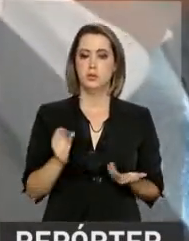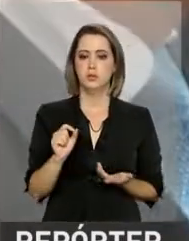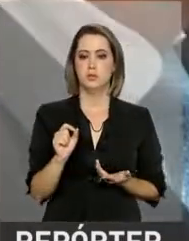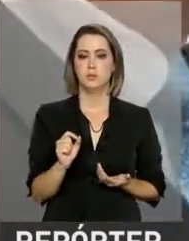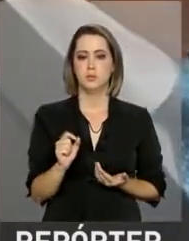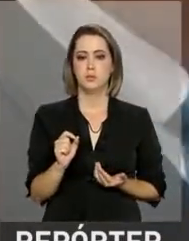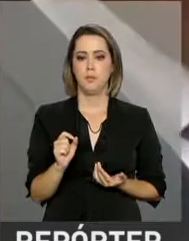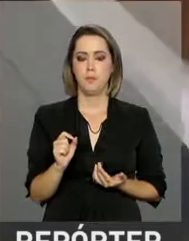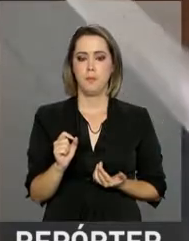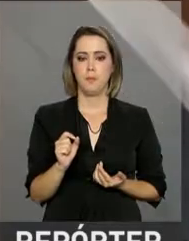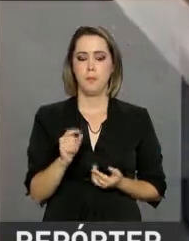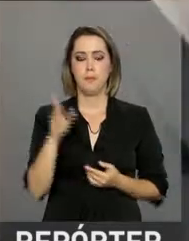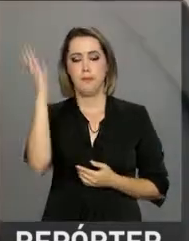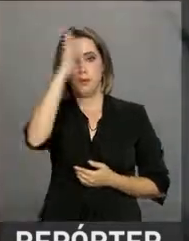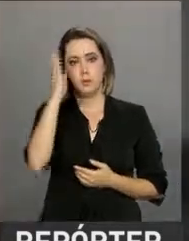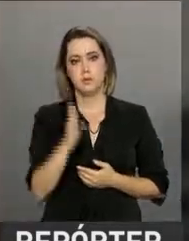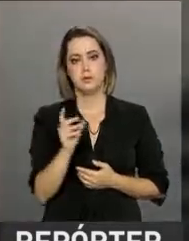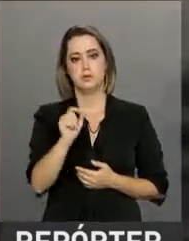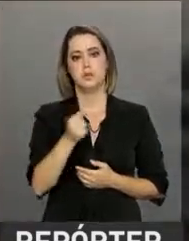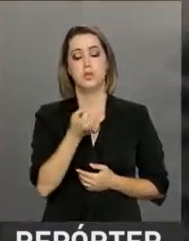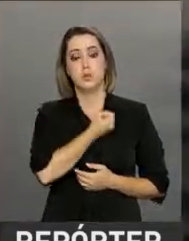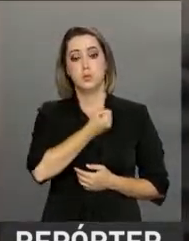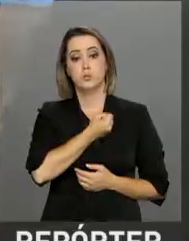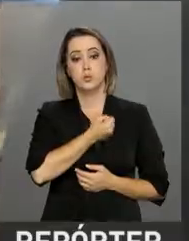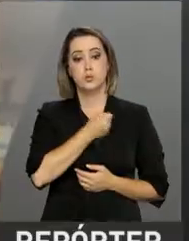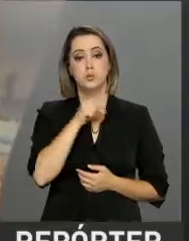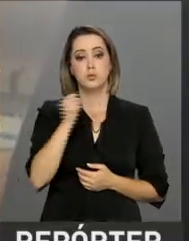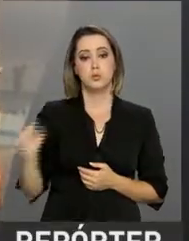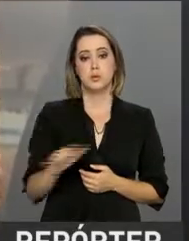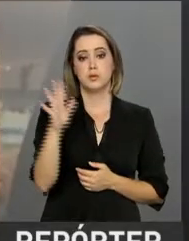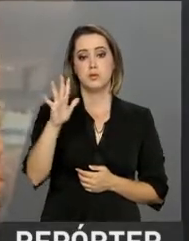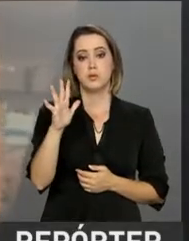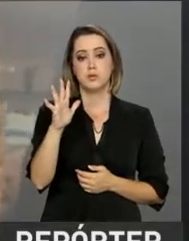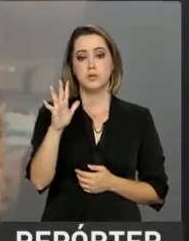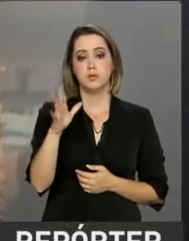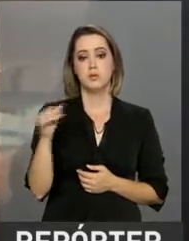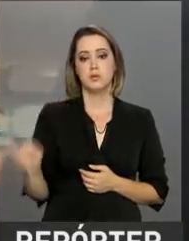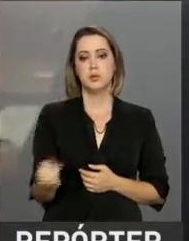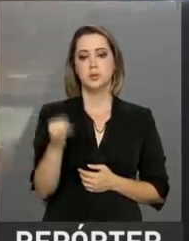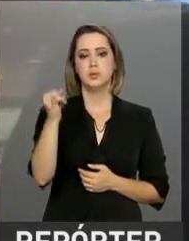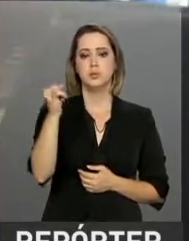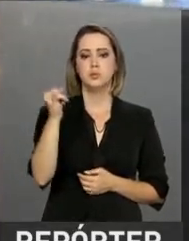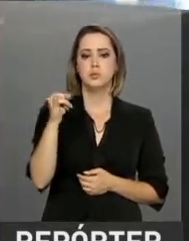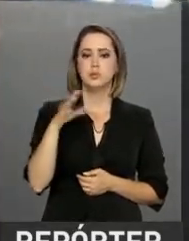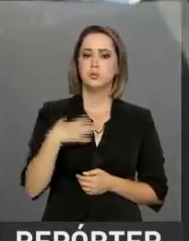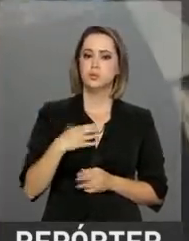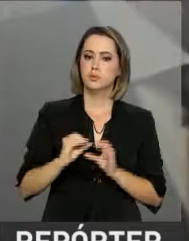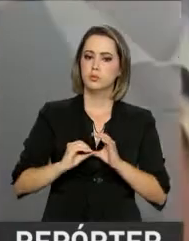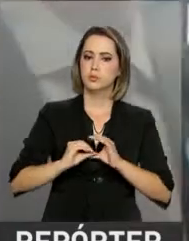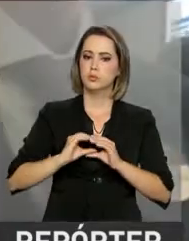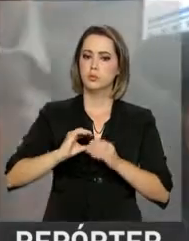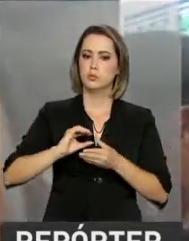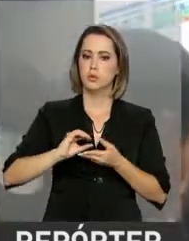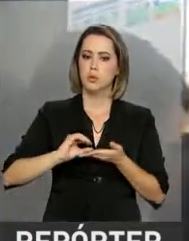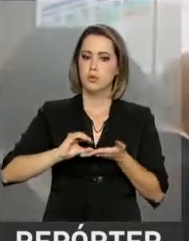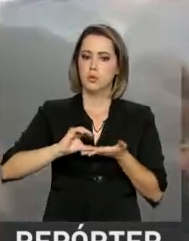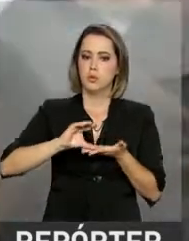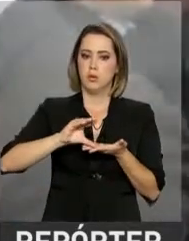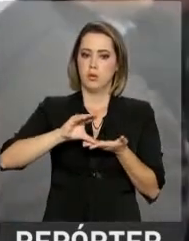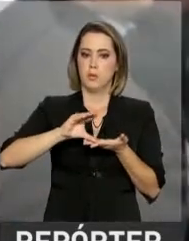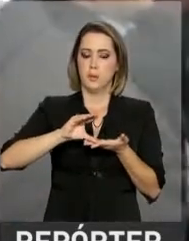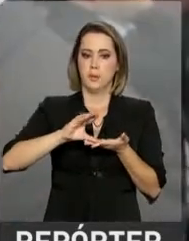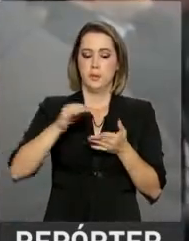para o brasileiro. Os números, não só da inflação, dos juros, do aumento da oferta de